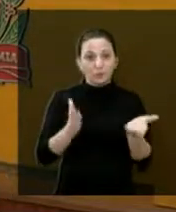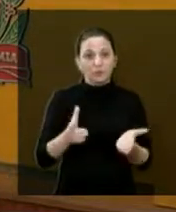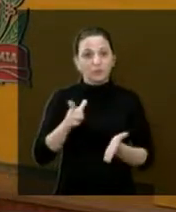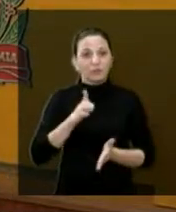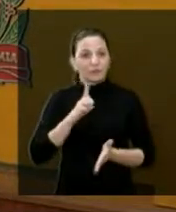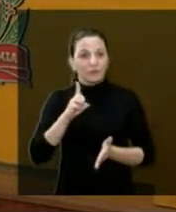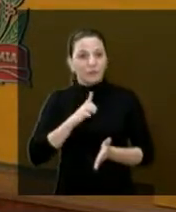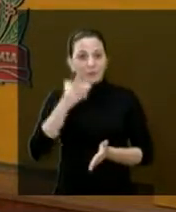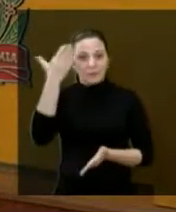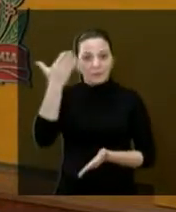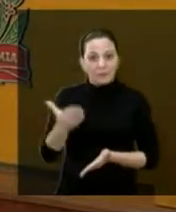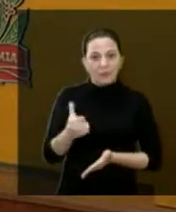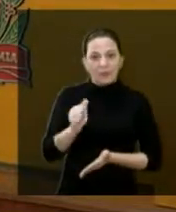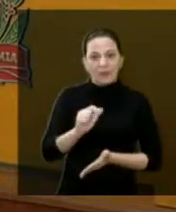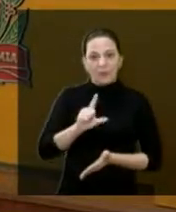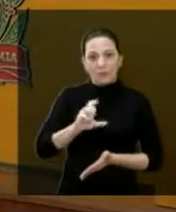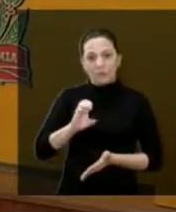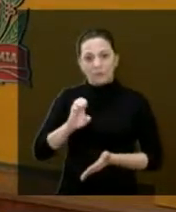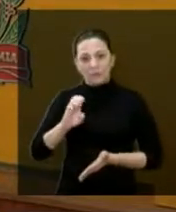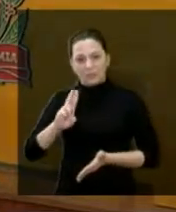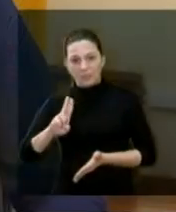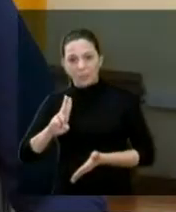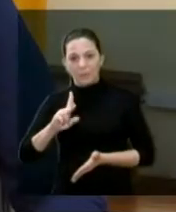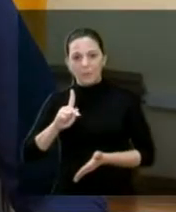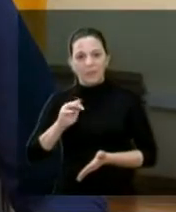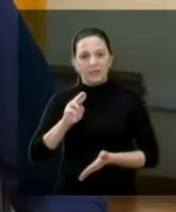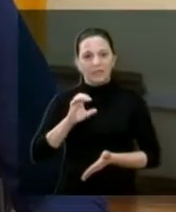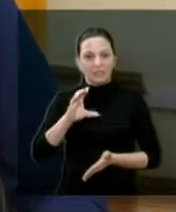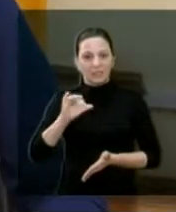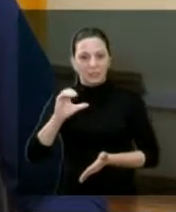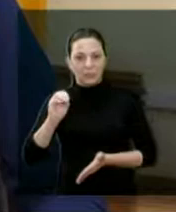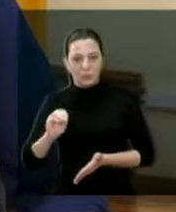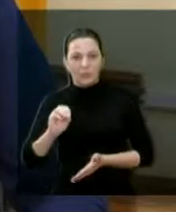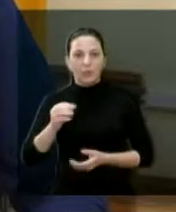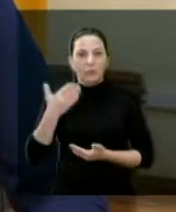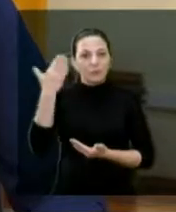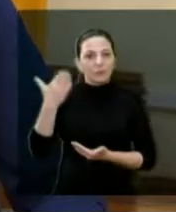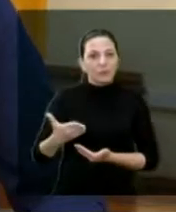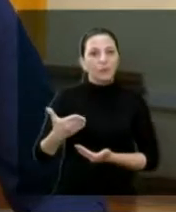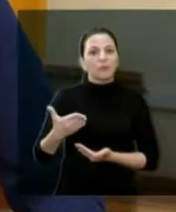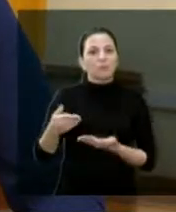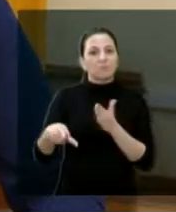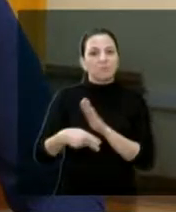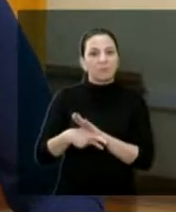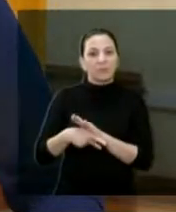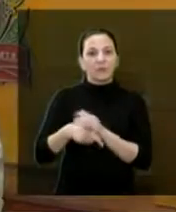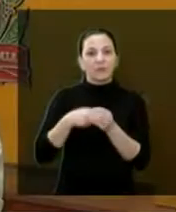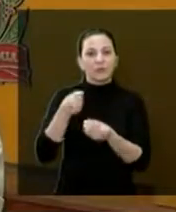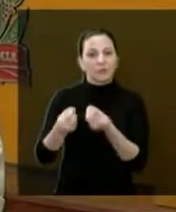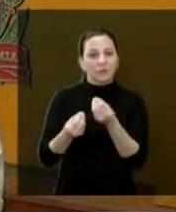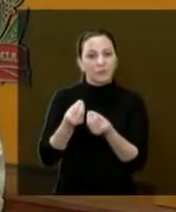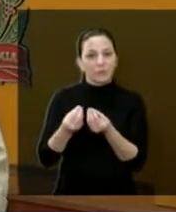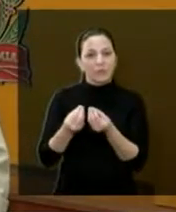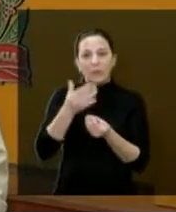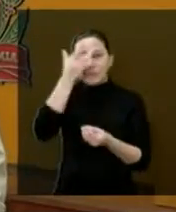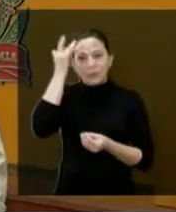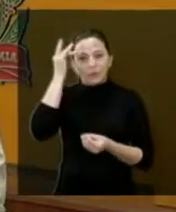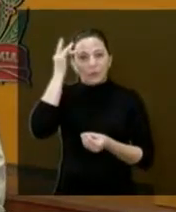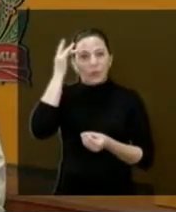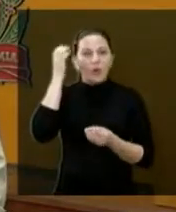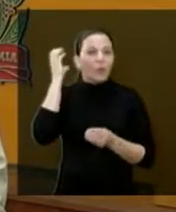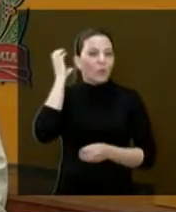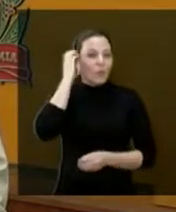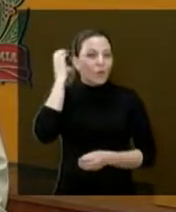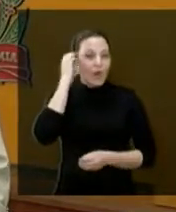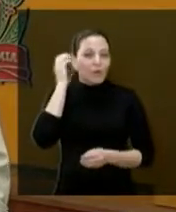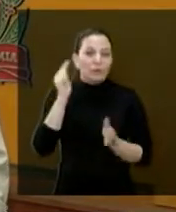aqui o Alceu Patrício de Almeida Santos. Alceu Patrício, para os amigos, que é um grande expoente do rádio, um grande